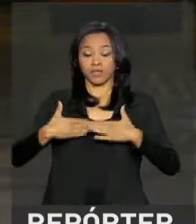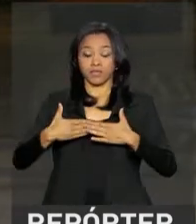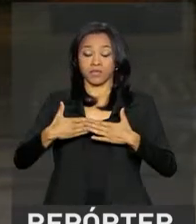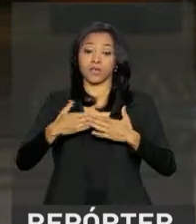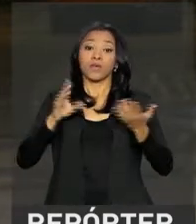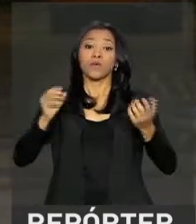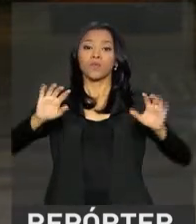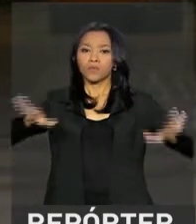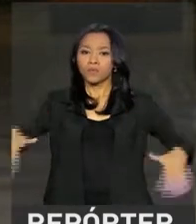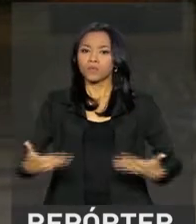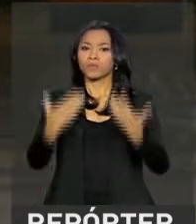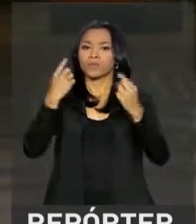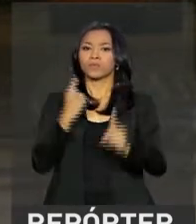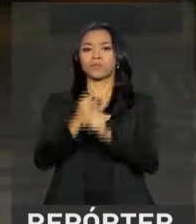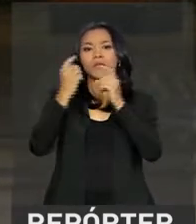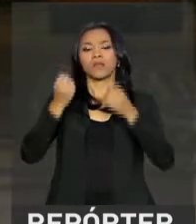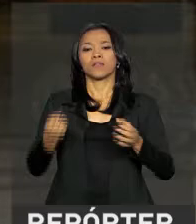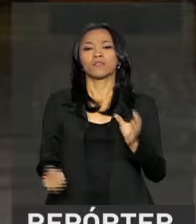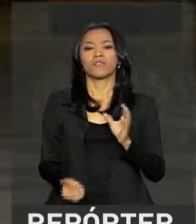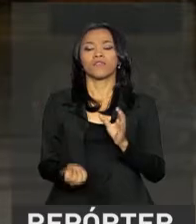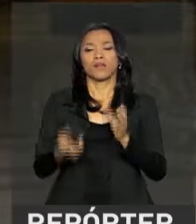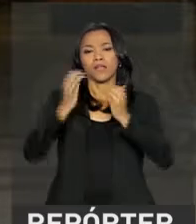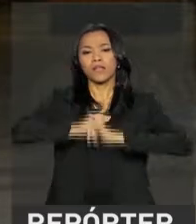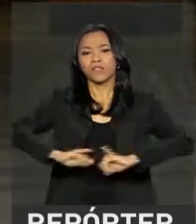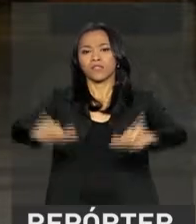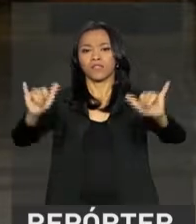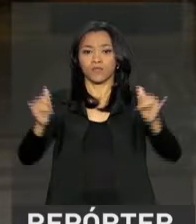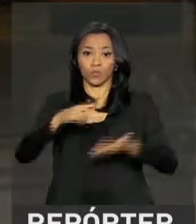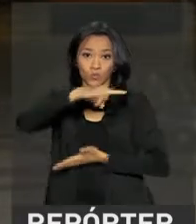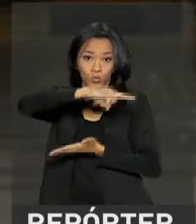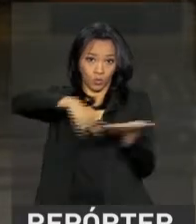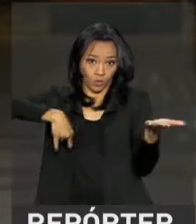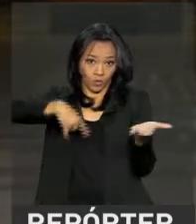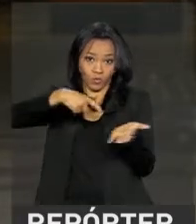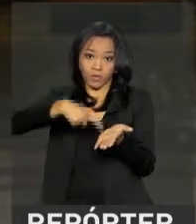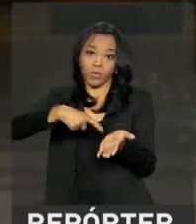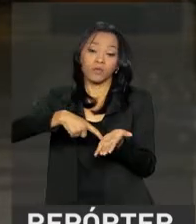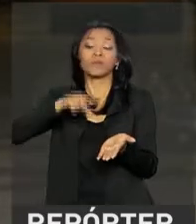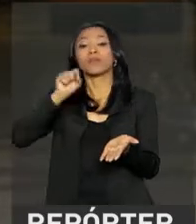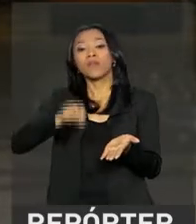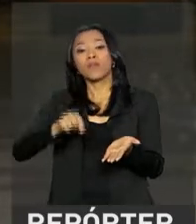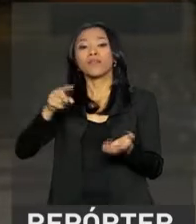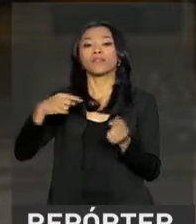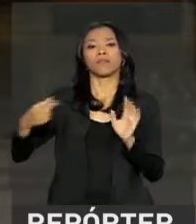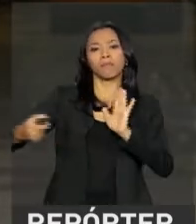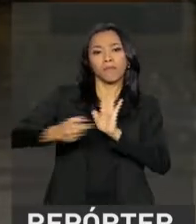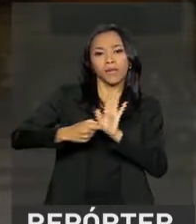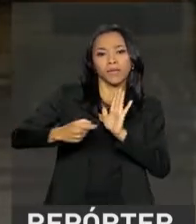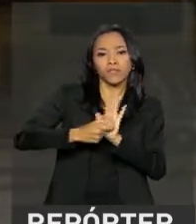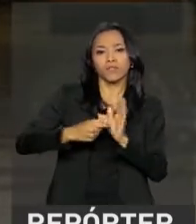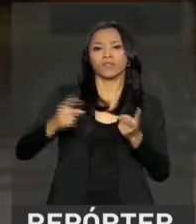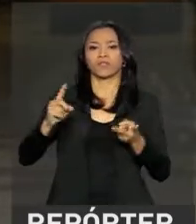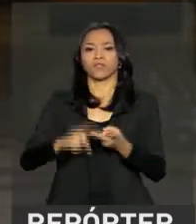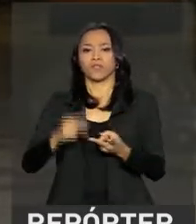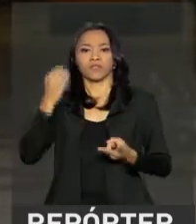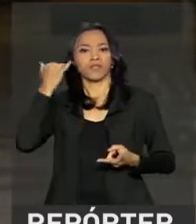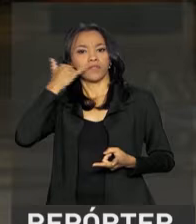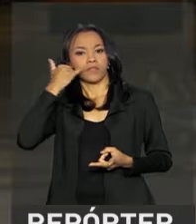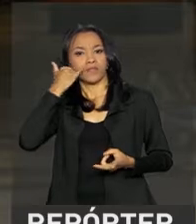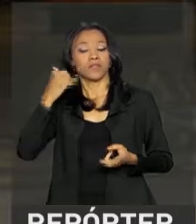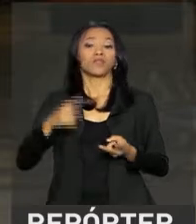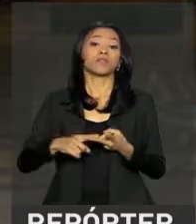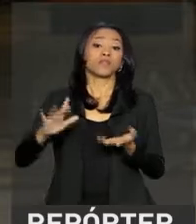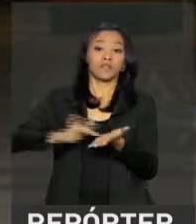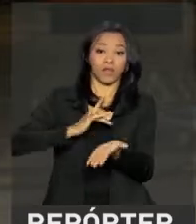nacional de identificação o documento vai poder ser emitido digitalmente por meio de aplicativo para tablets smartphones e vai